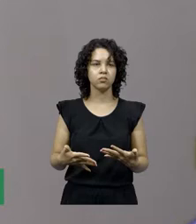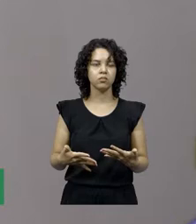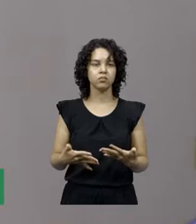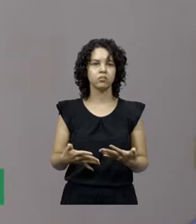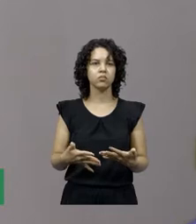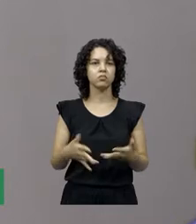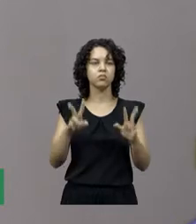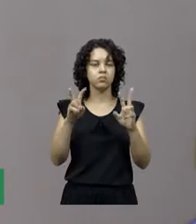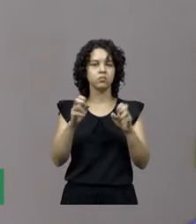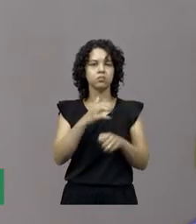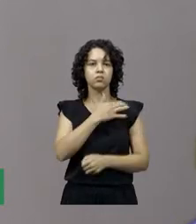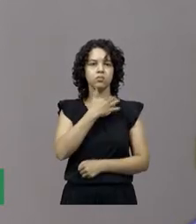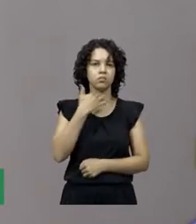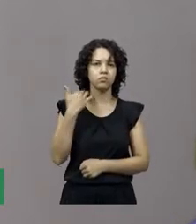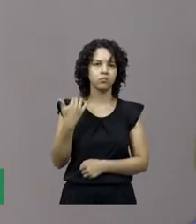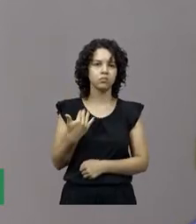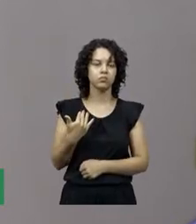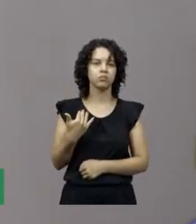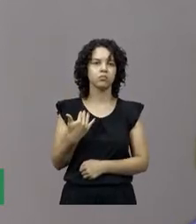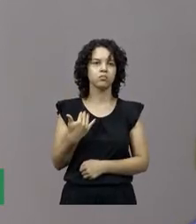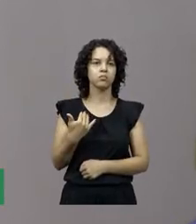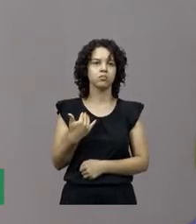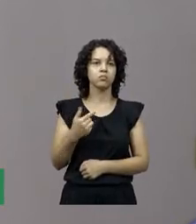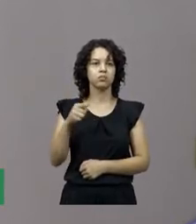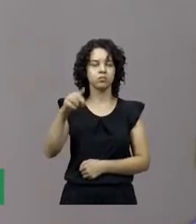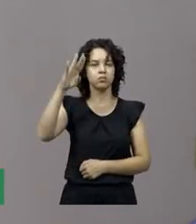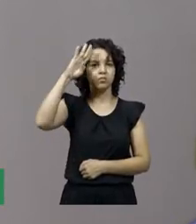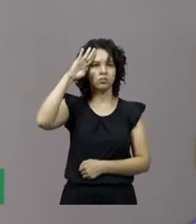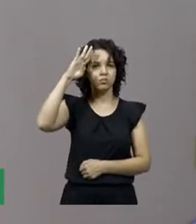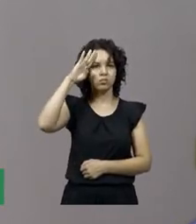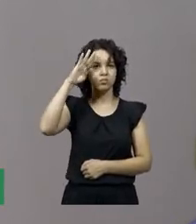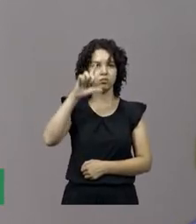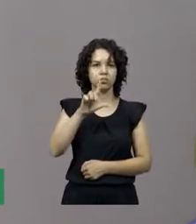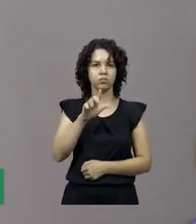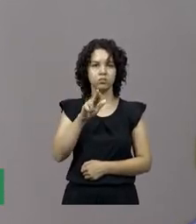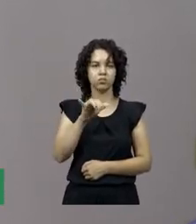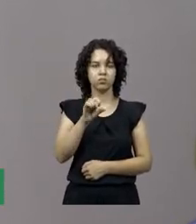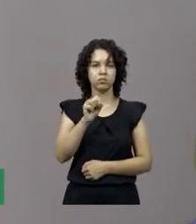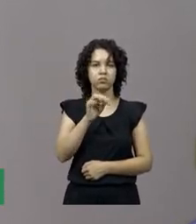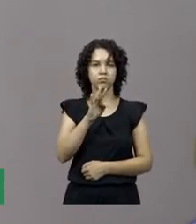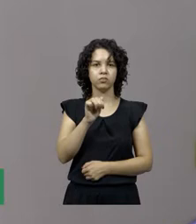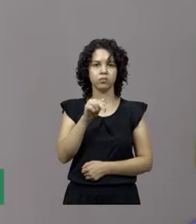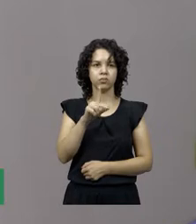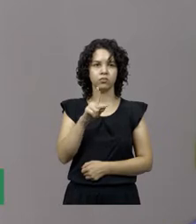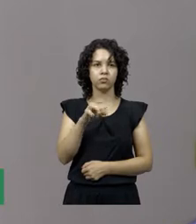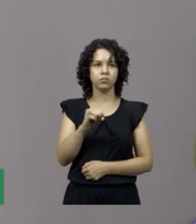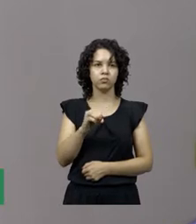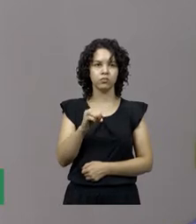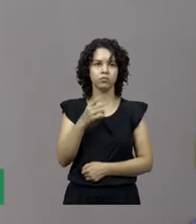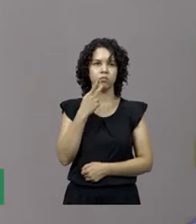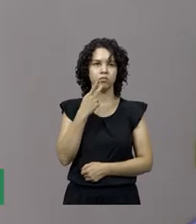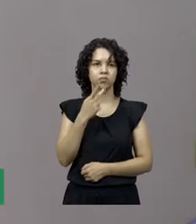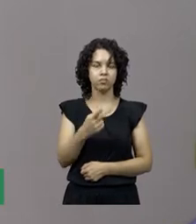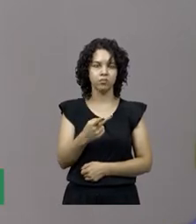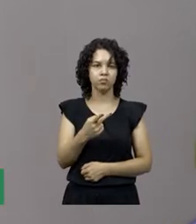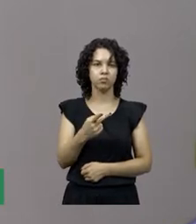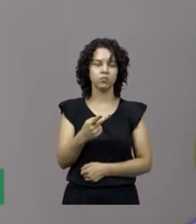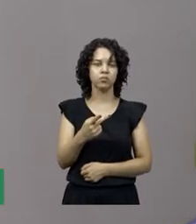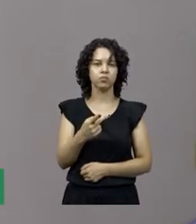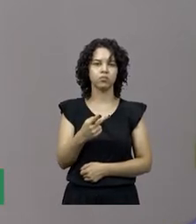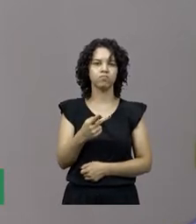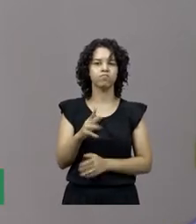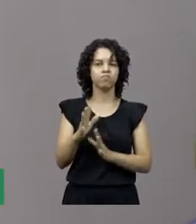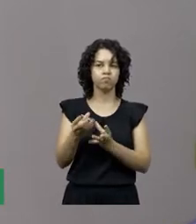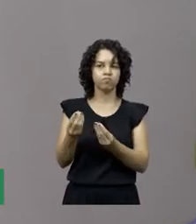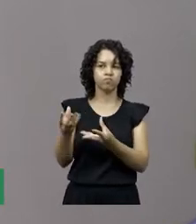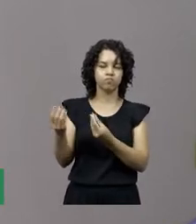né, do soldado Luiz Fernando. Não para falar, como bem já falou aqui